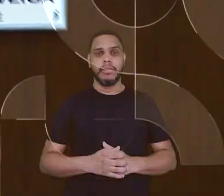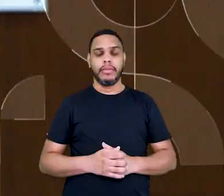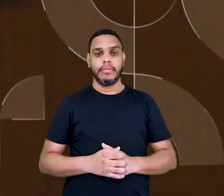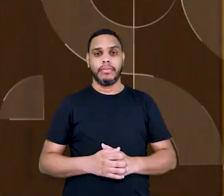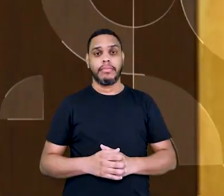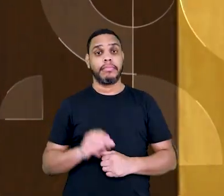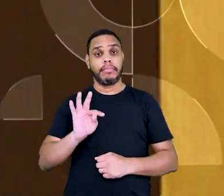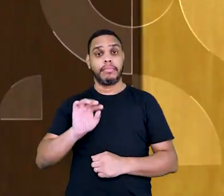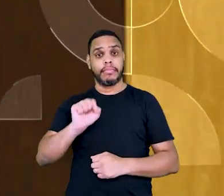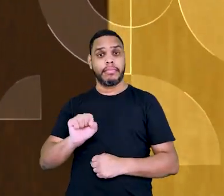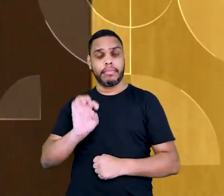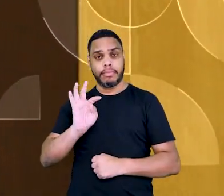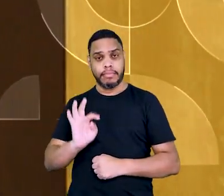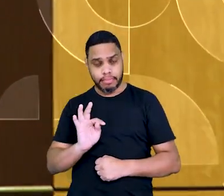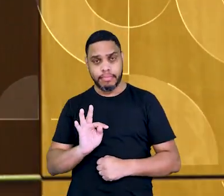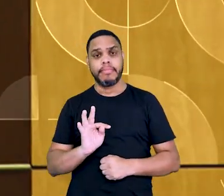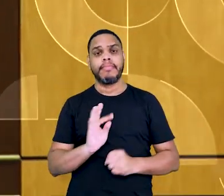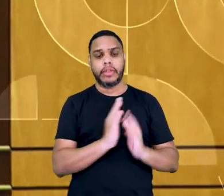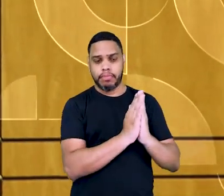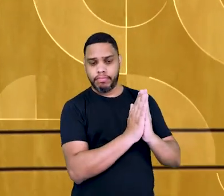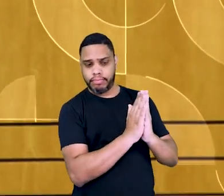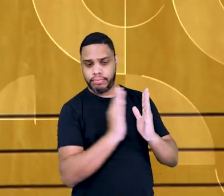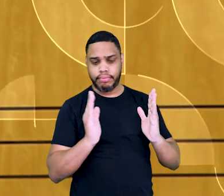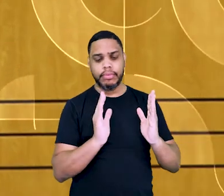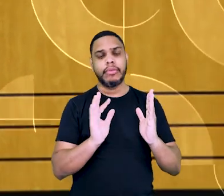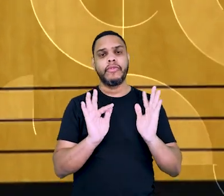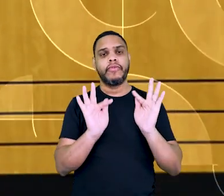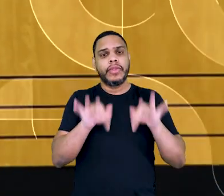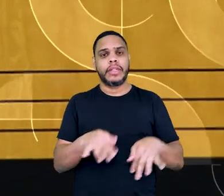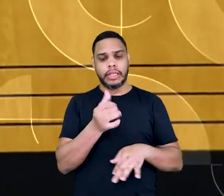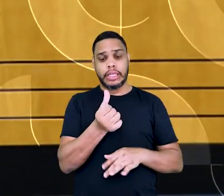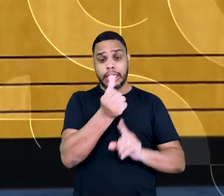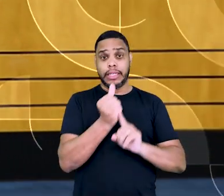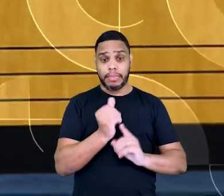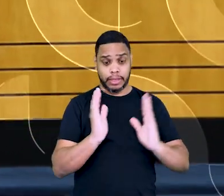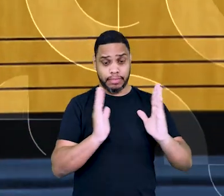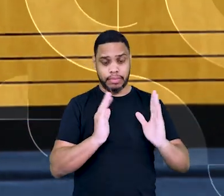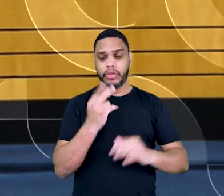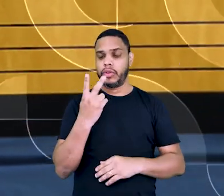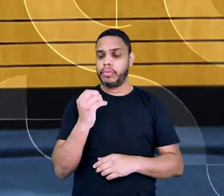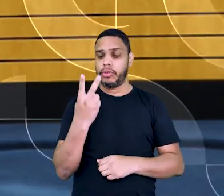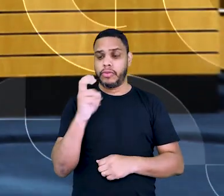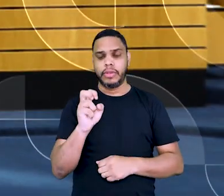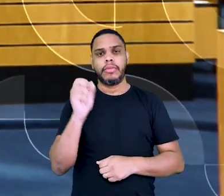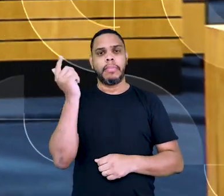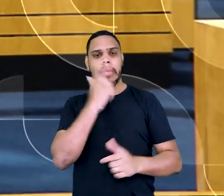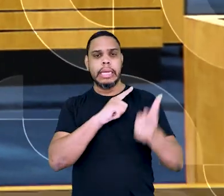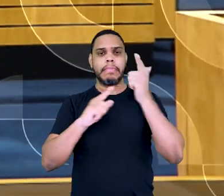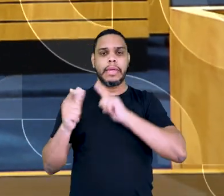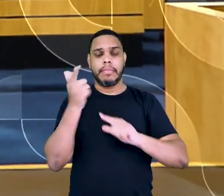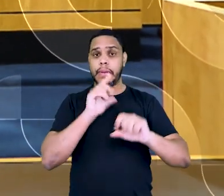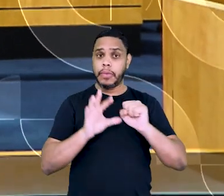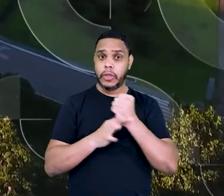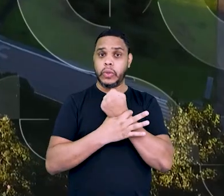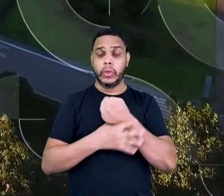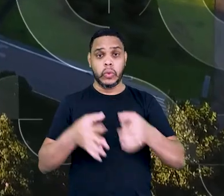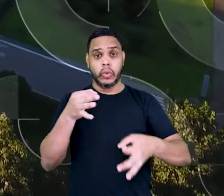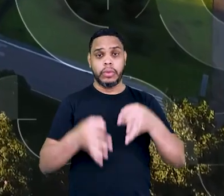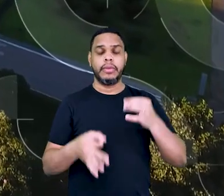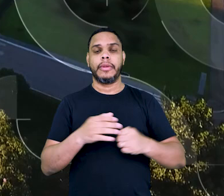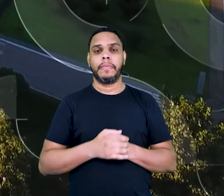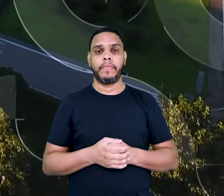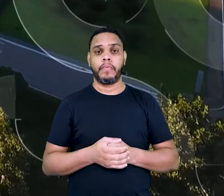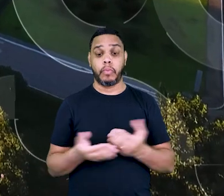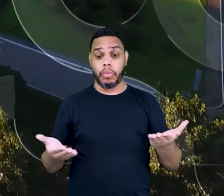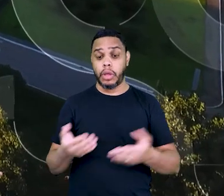O Tribunal Superior do Trabalho encerrou os primeiros 6 meses de 2025 com avanços em segurança jurídica. Só este